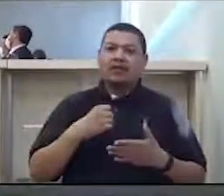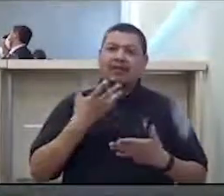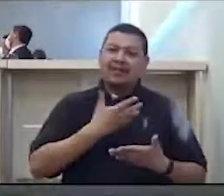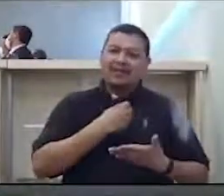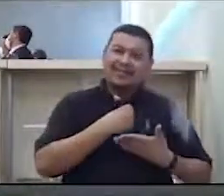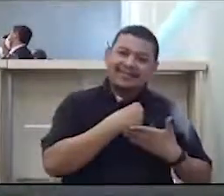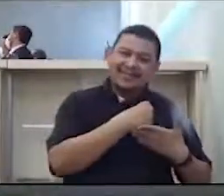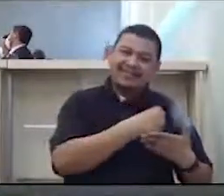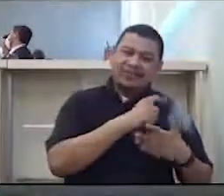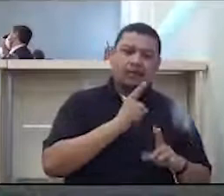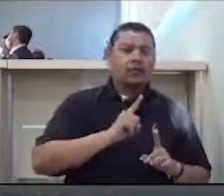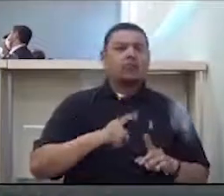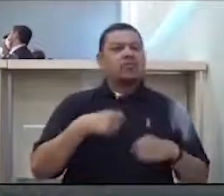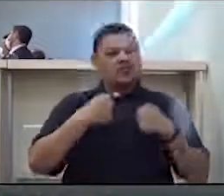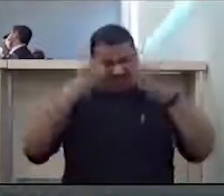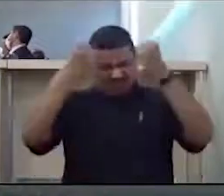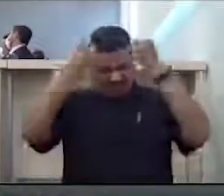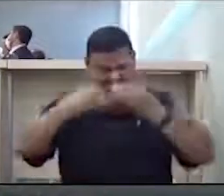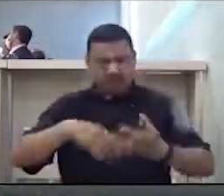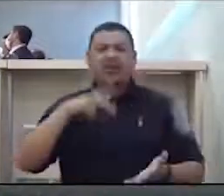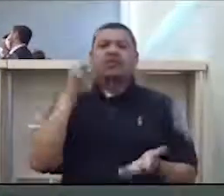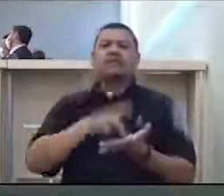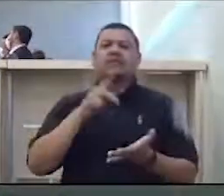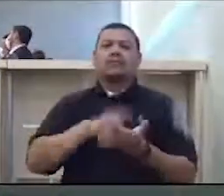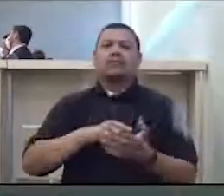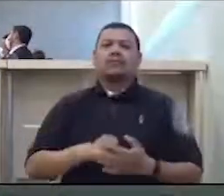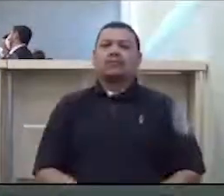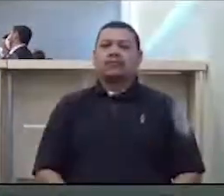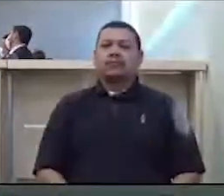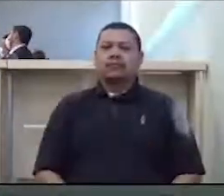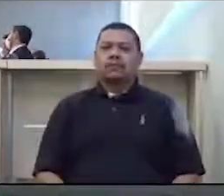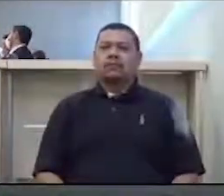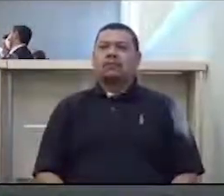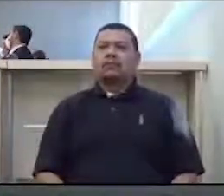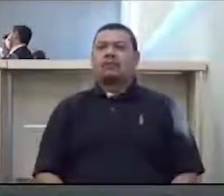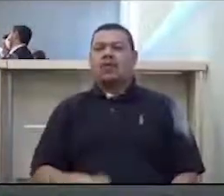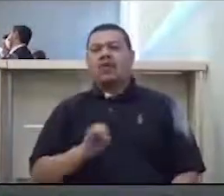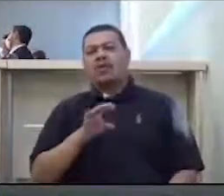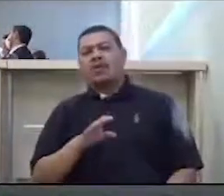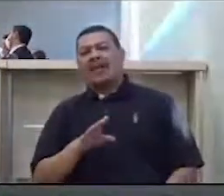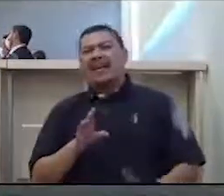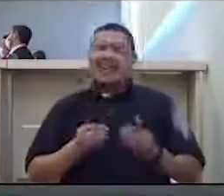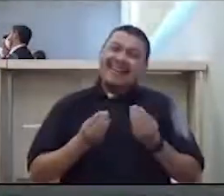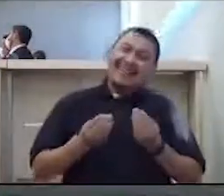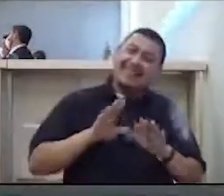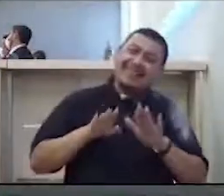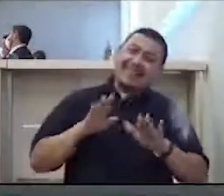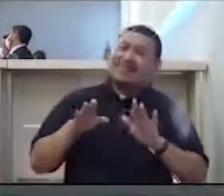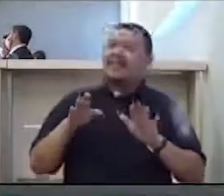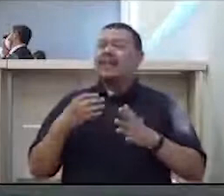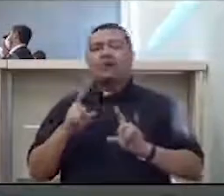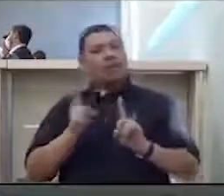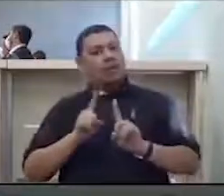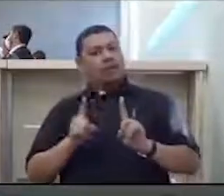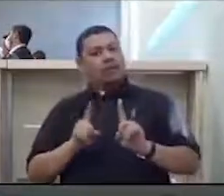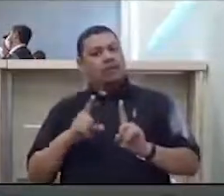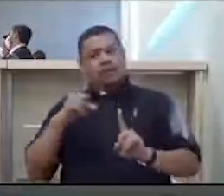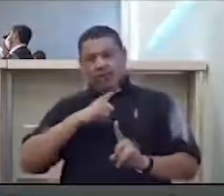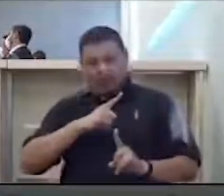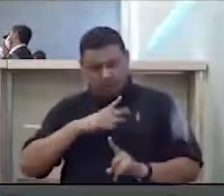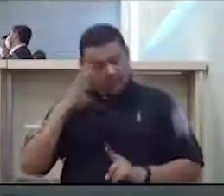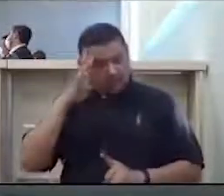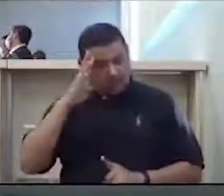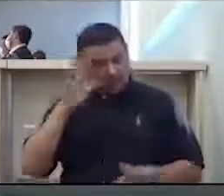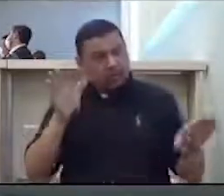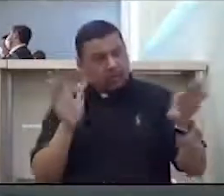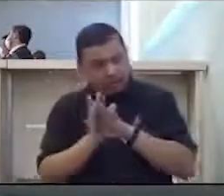querendo alisar, não. Tem que ser falado o que foi dito, rapaz. Esse negócio de ficar alisando, vamos amenizar, não. Vai vir quarta-feira?